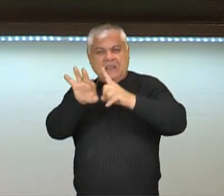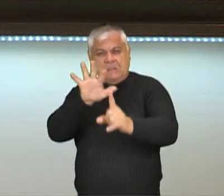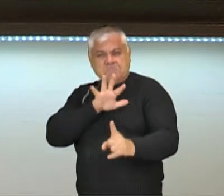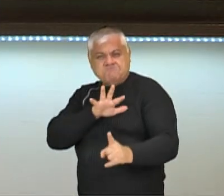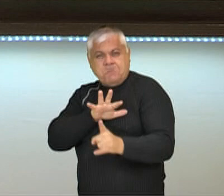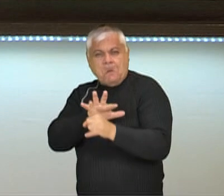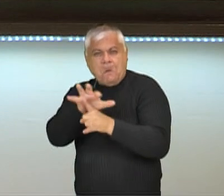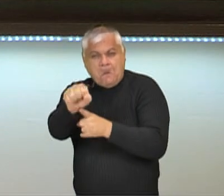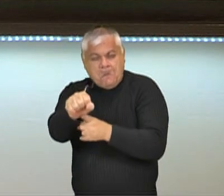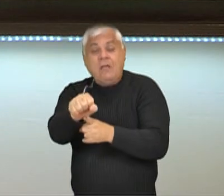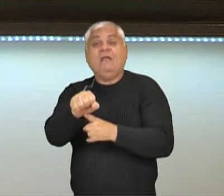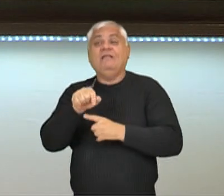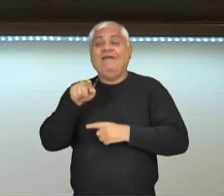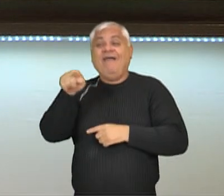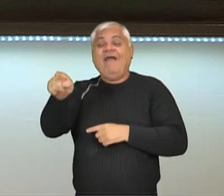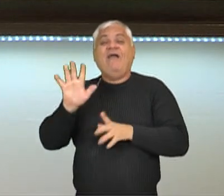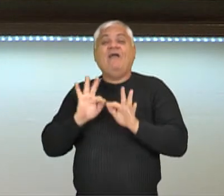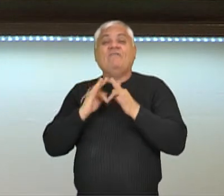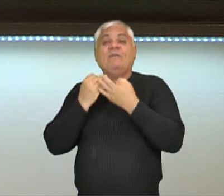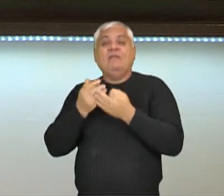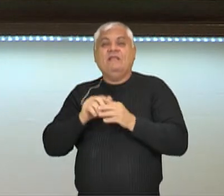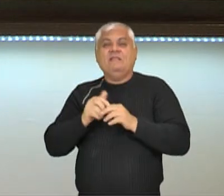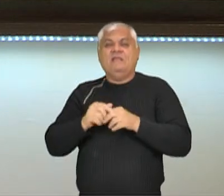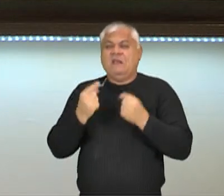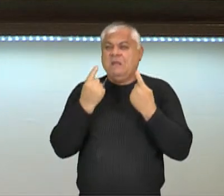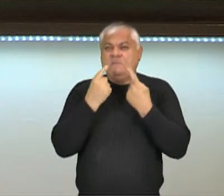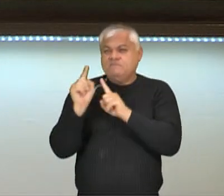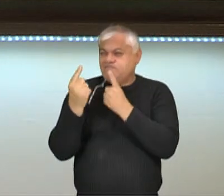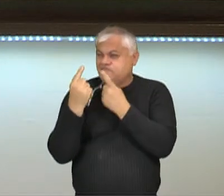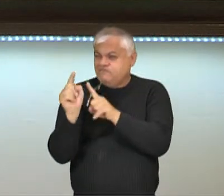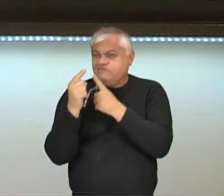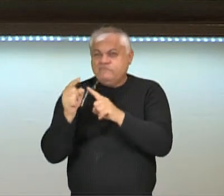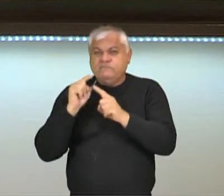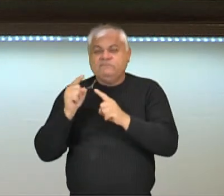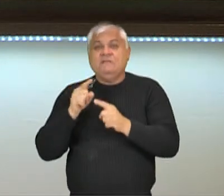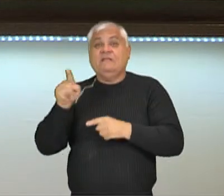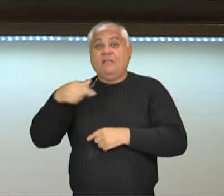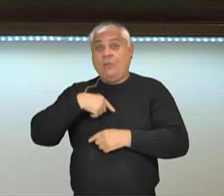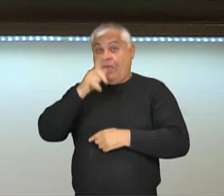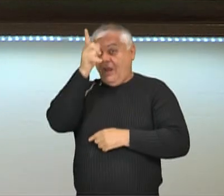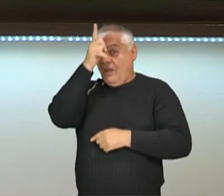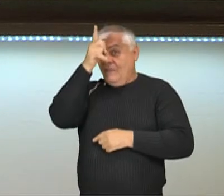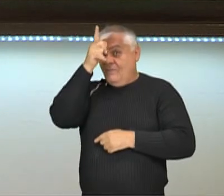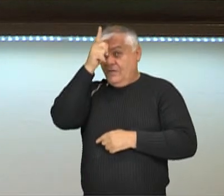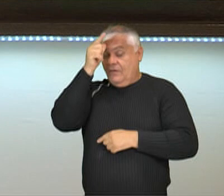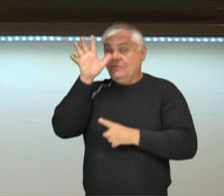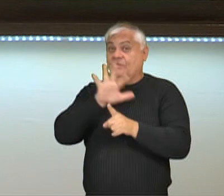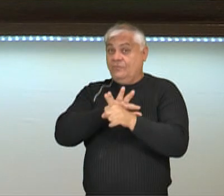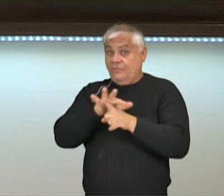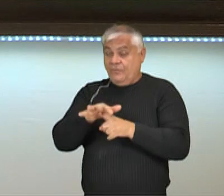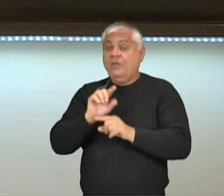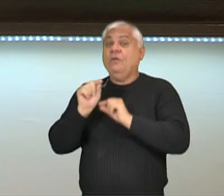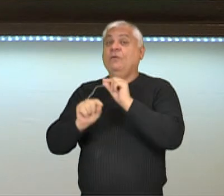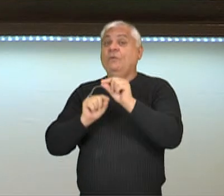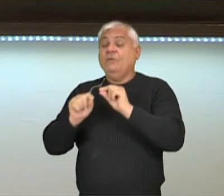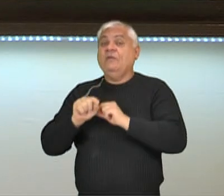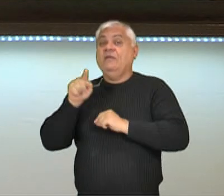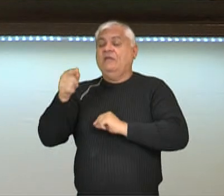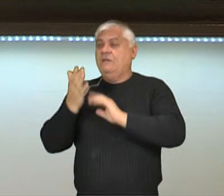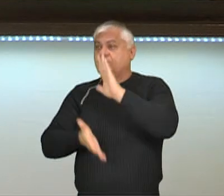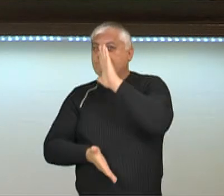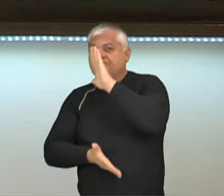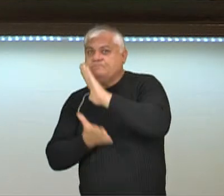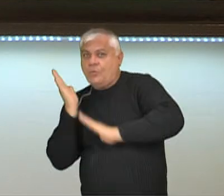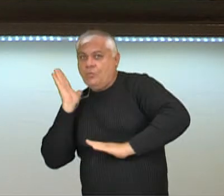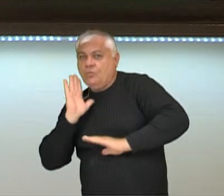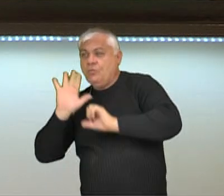algumas dificuldades, né, porque eles eram perseguidos pelos alemães, os nazistas, e ela